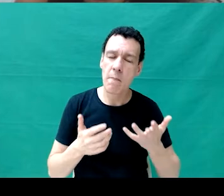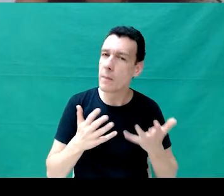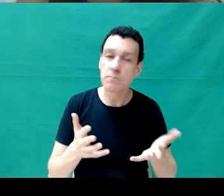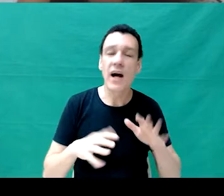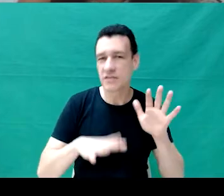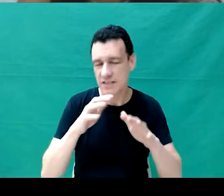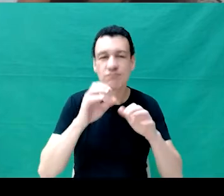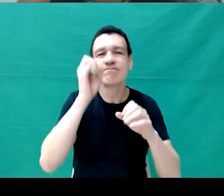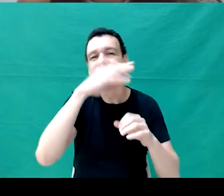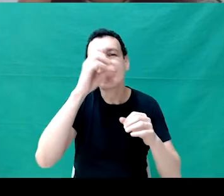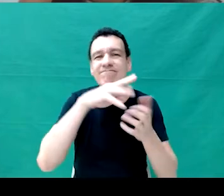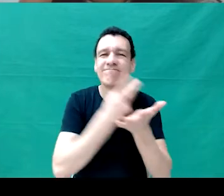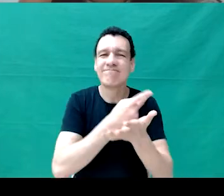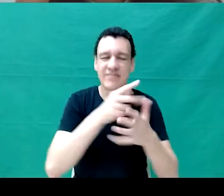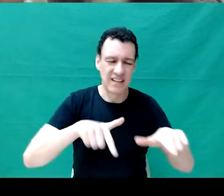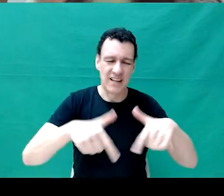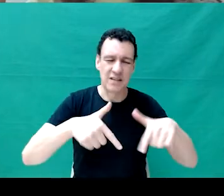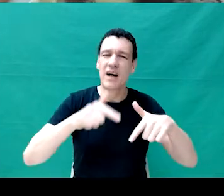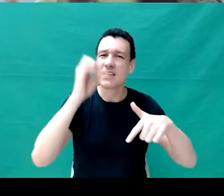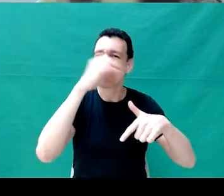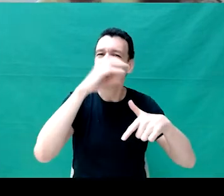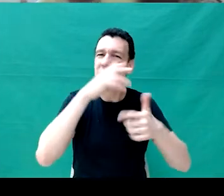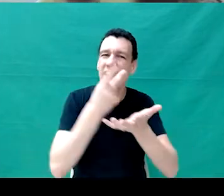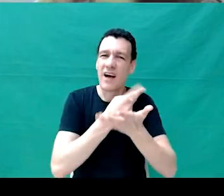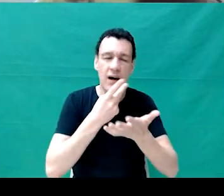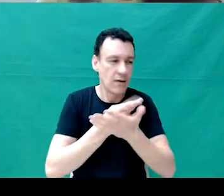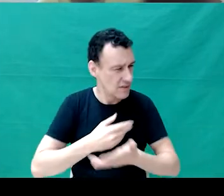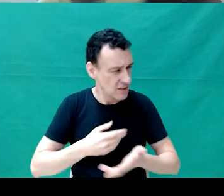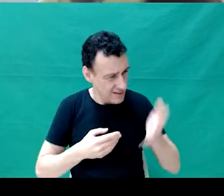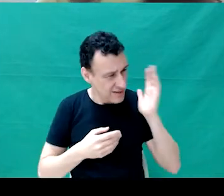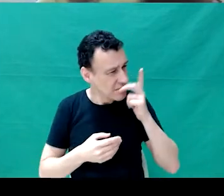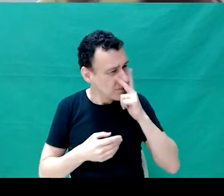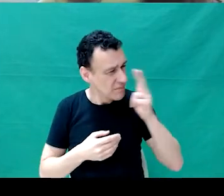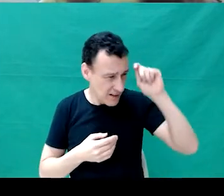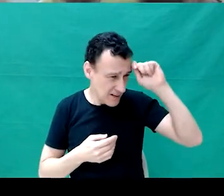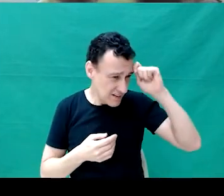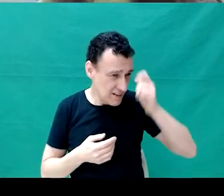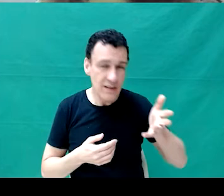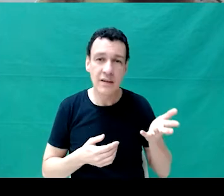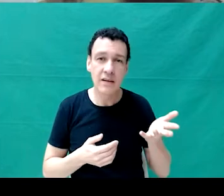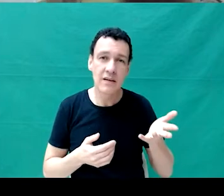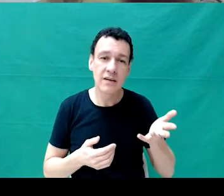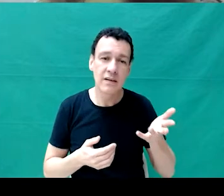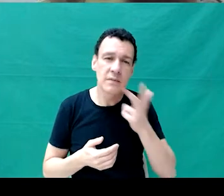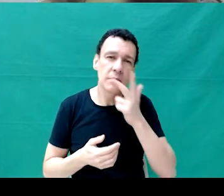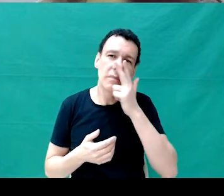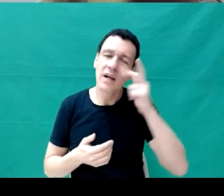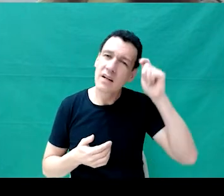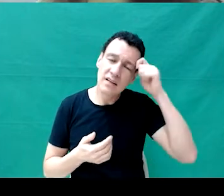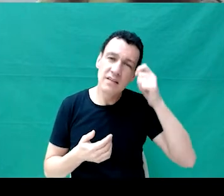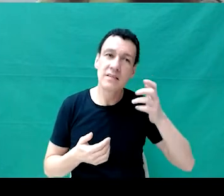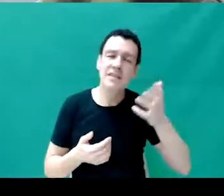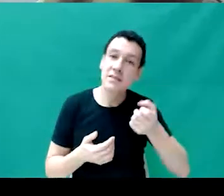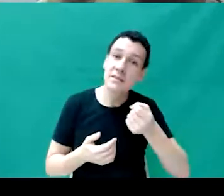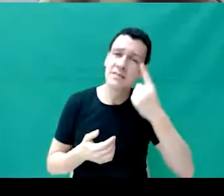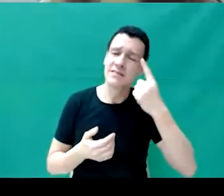muito errado. Que serviço de preto? E aí, isso é muito mais grave quando a gente começa a entender o racismo estrutural,